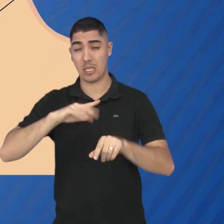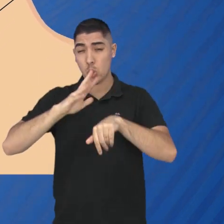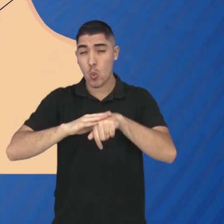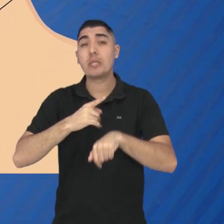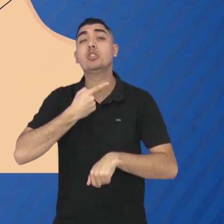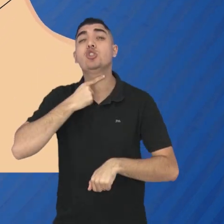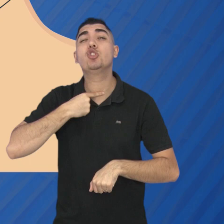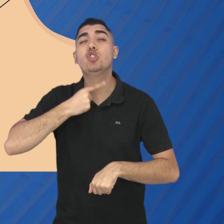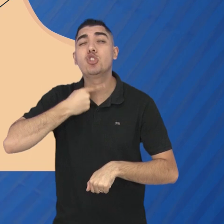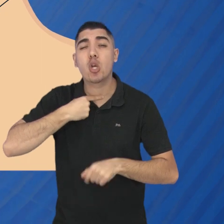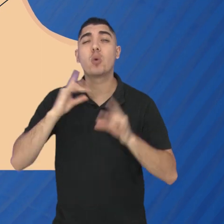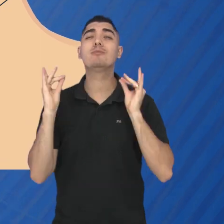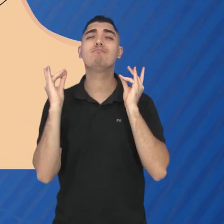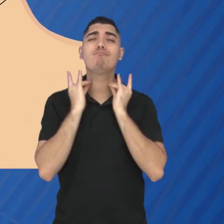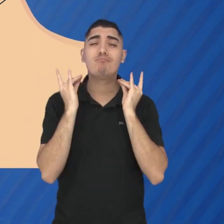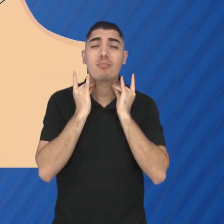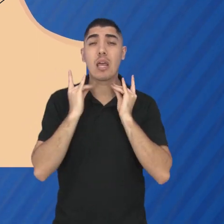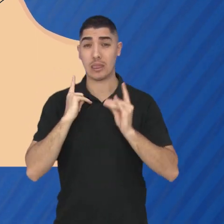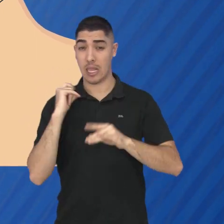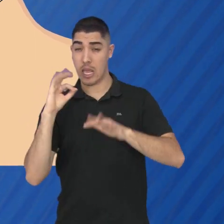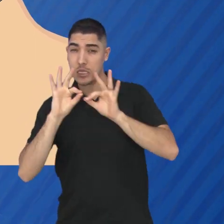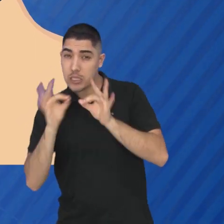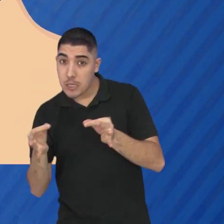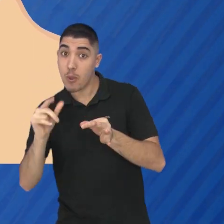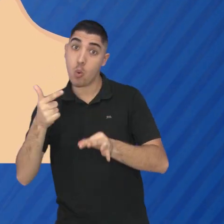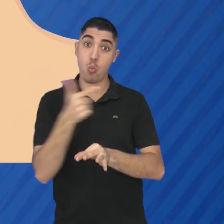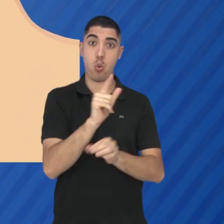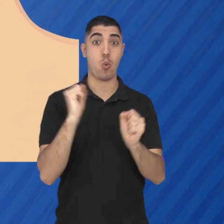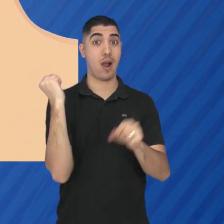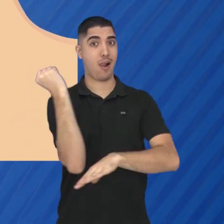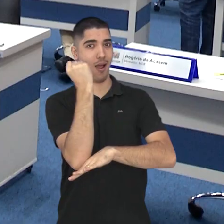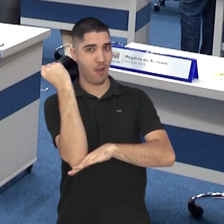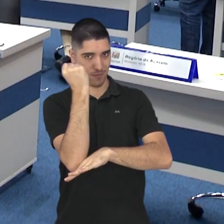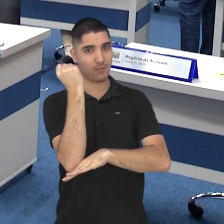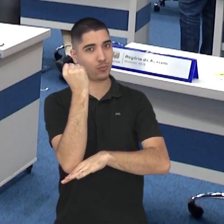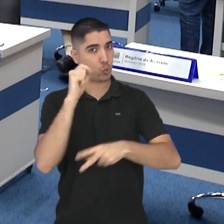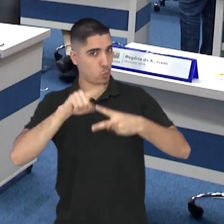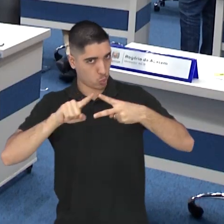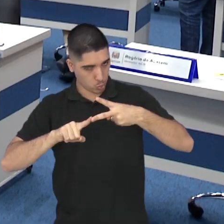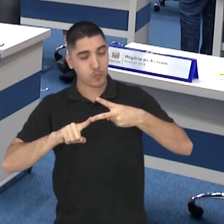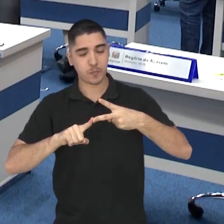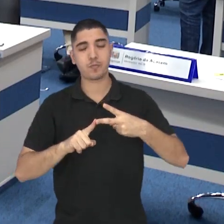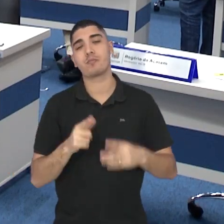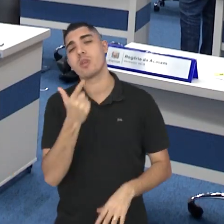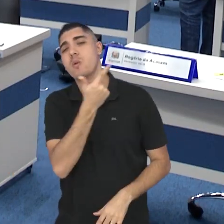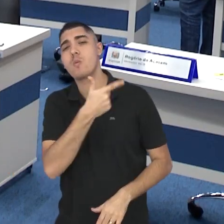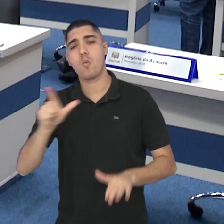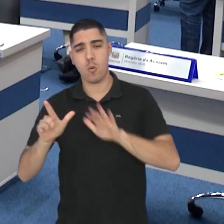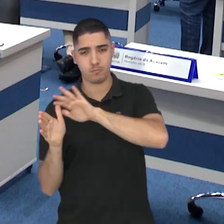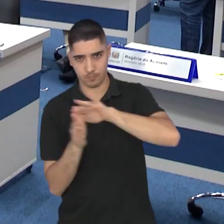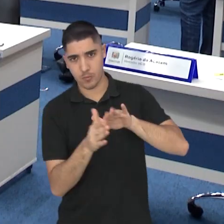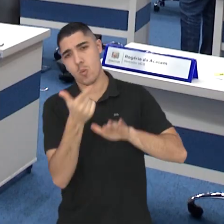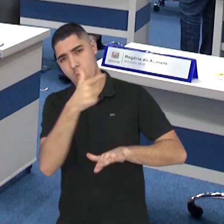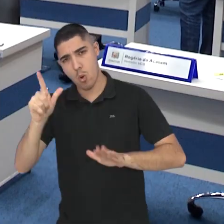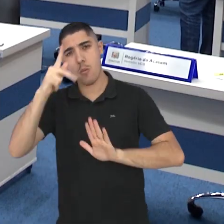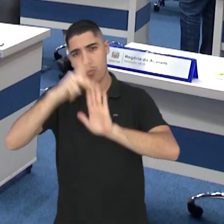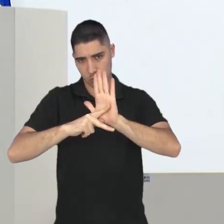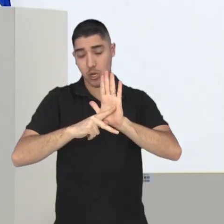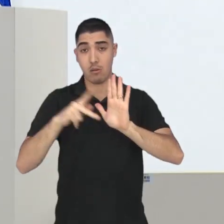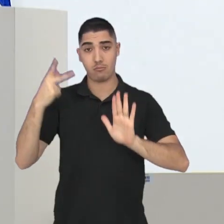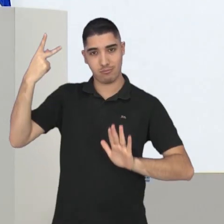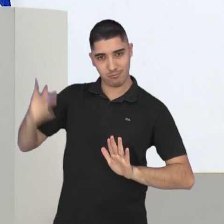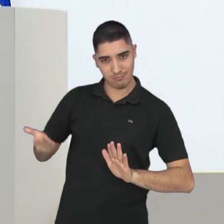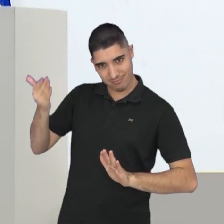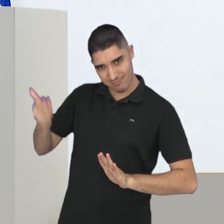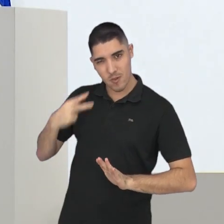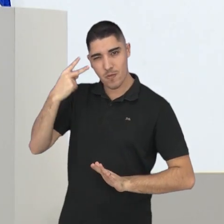podem acometer a tireoide, como o hipo e o hipertiroidismo. Outro projeto aprovado é de autoria do vereador